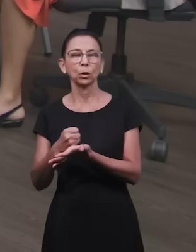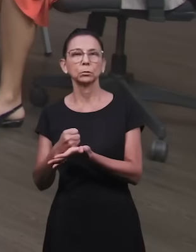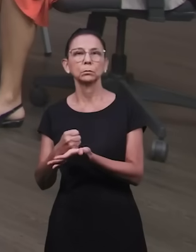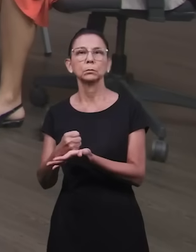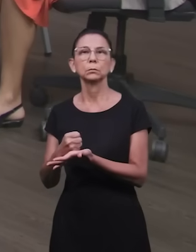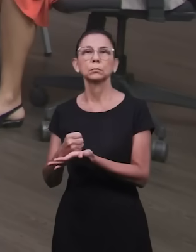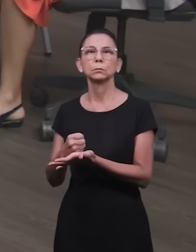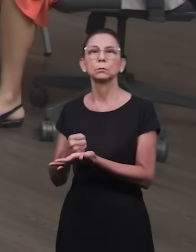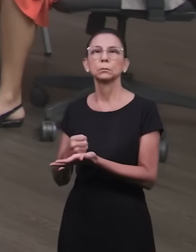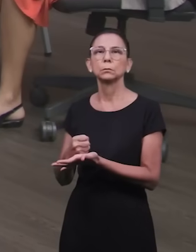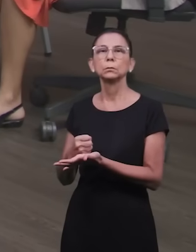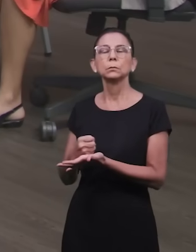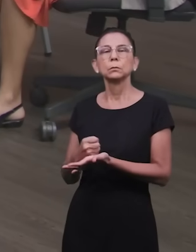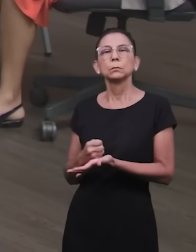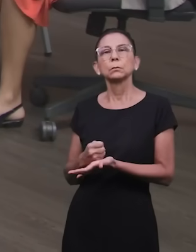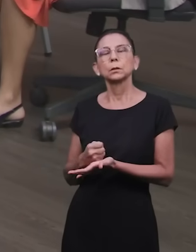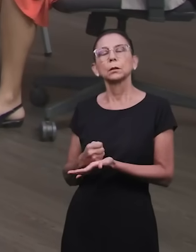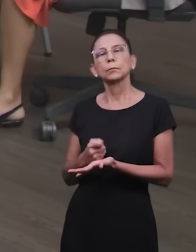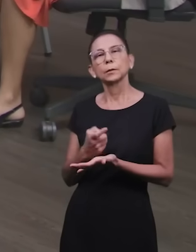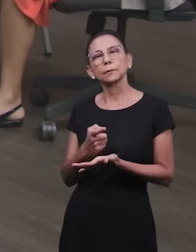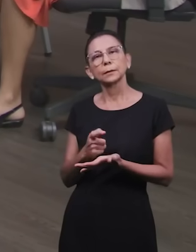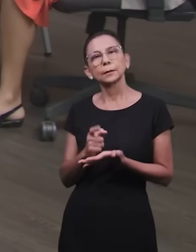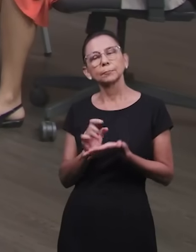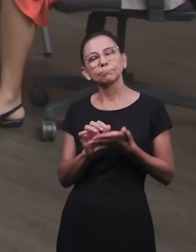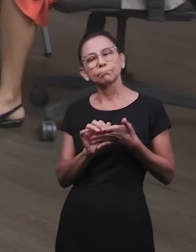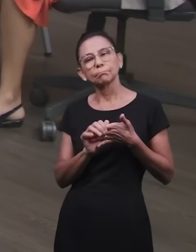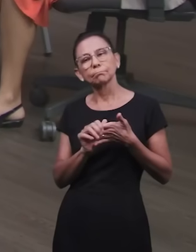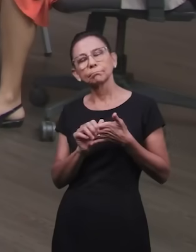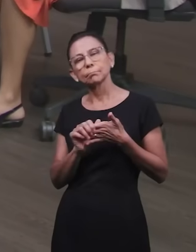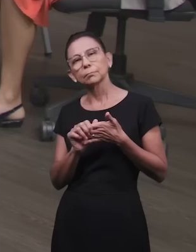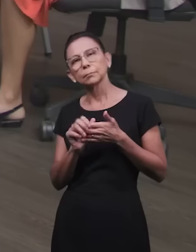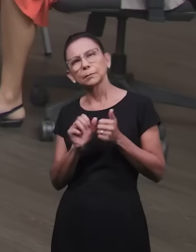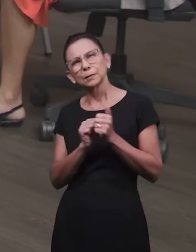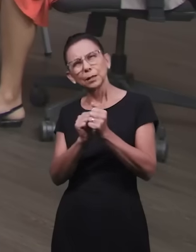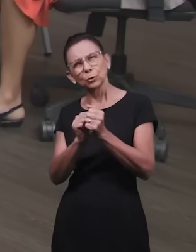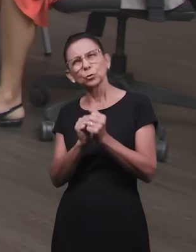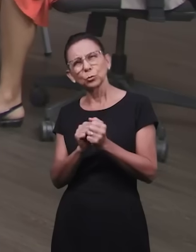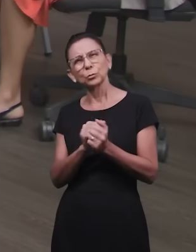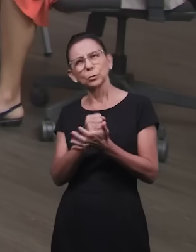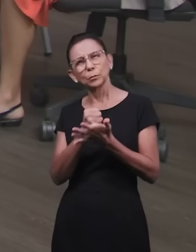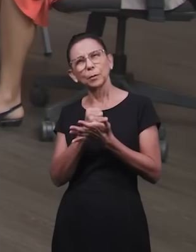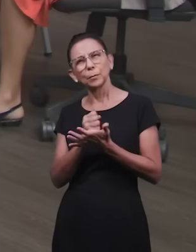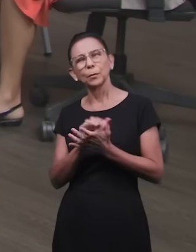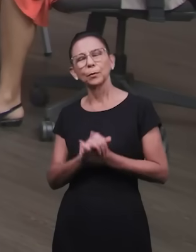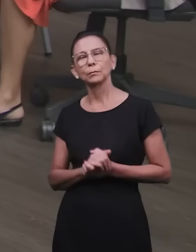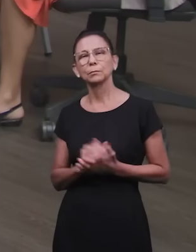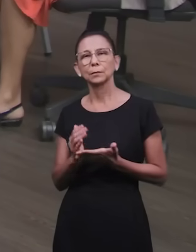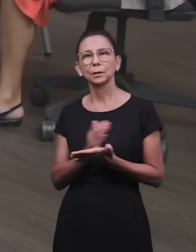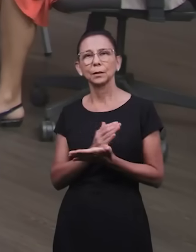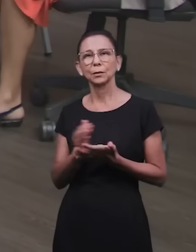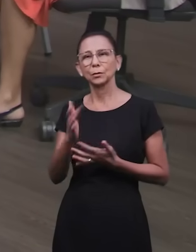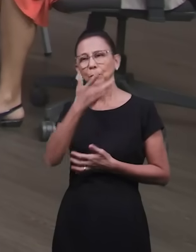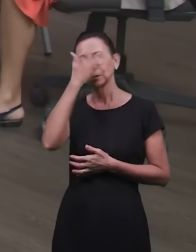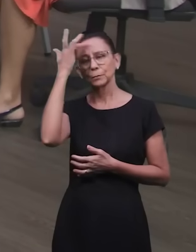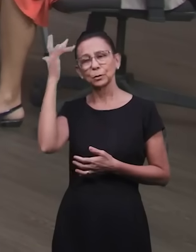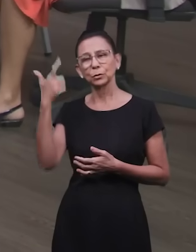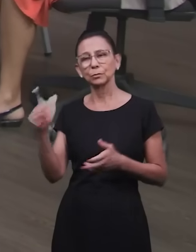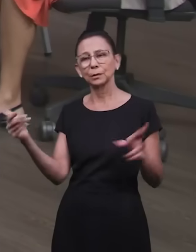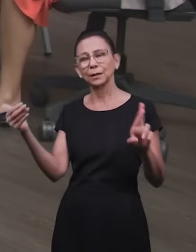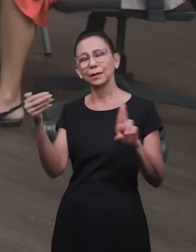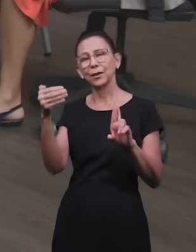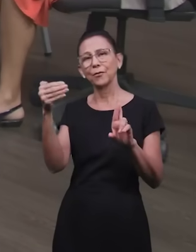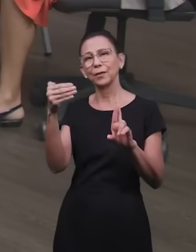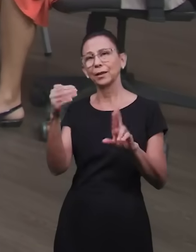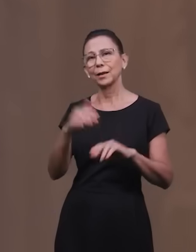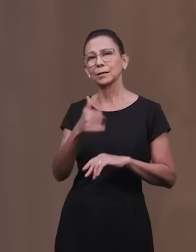de alguém, dá segurança para percorrer o caminho da sua existência. E para alguns isso faltou na sua história. Não